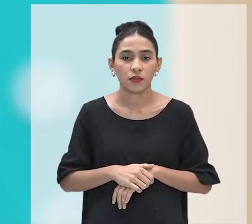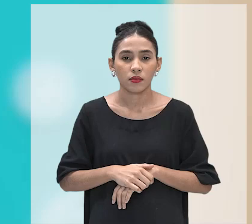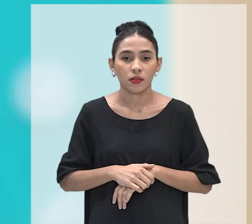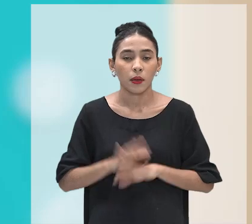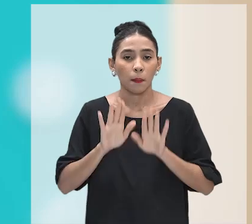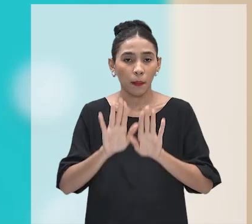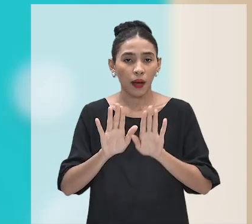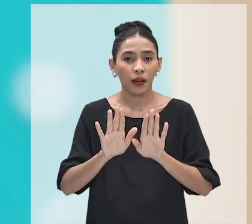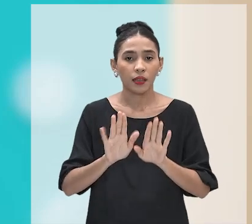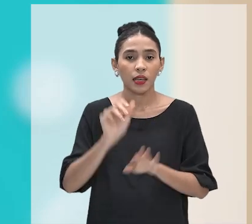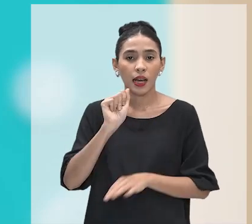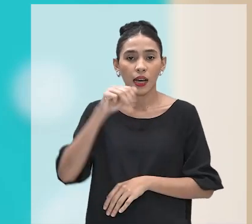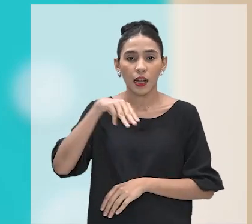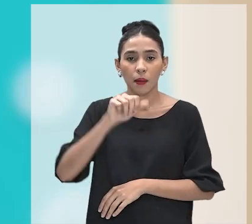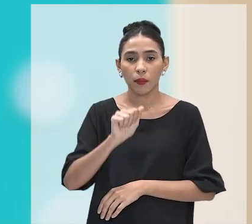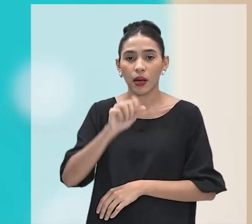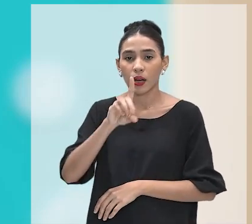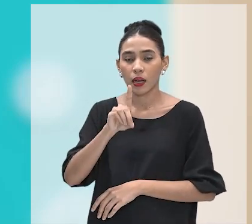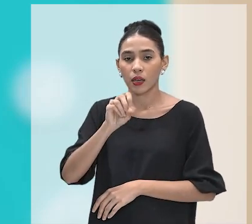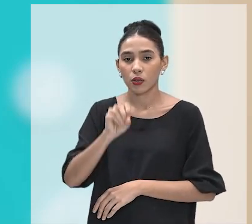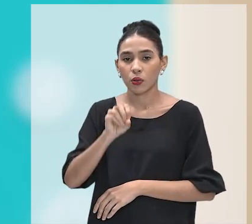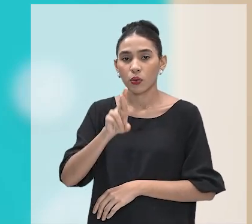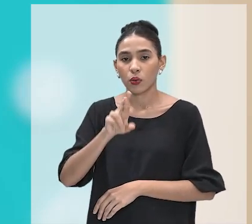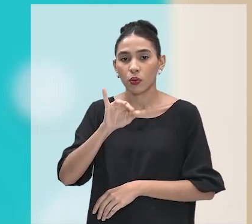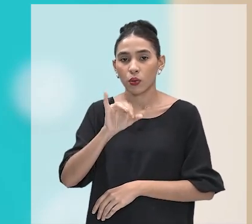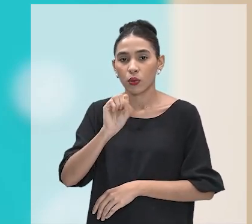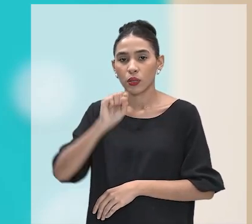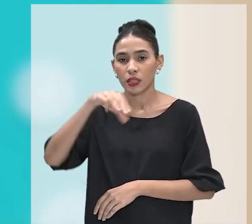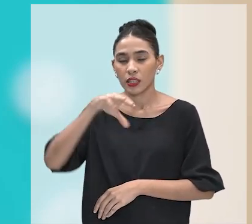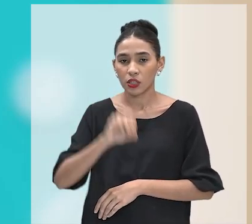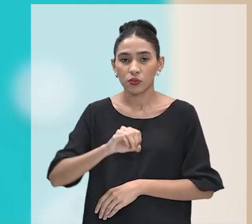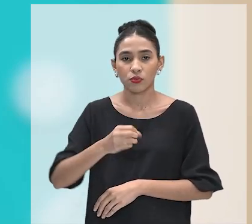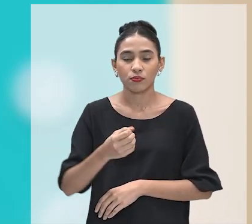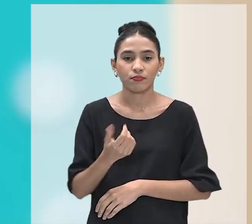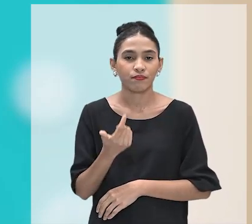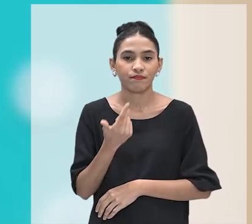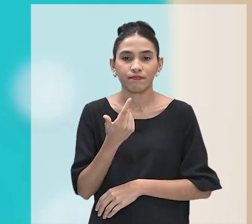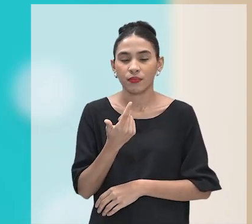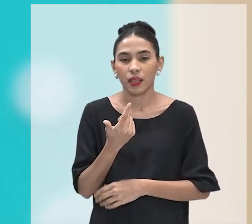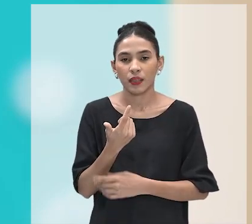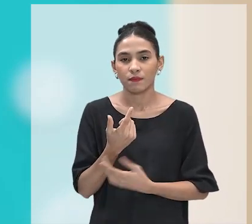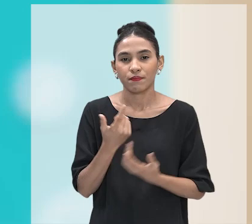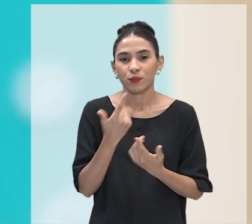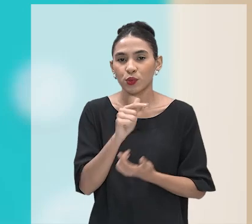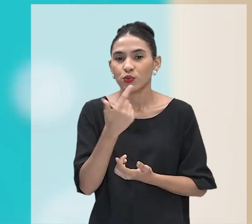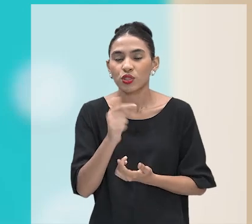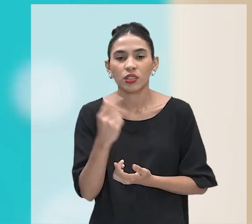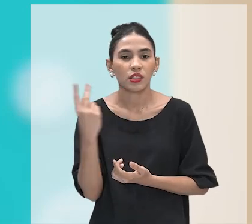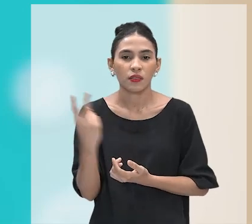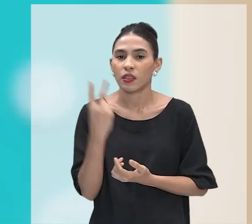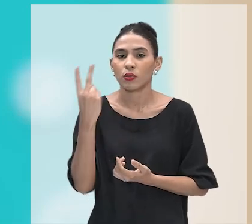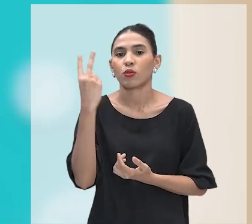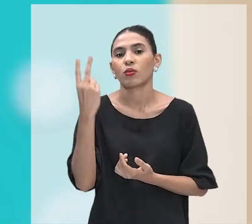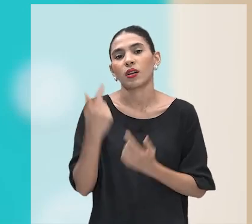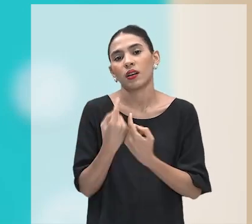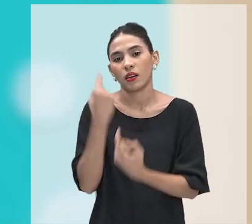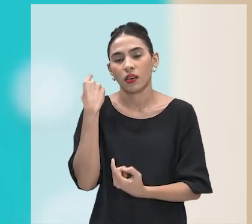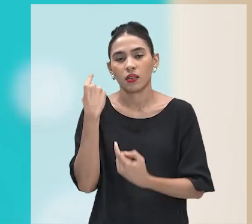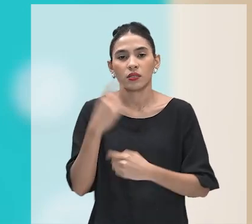não era valorizado. O Amazonas ele não tinha esses atores, né, e atrizes